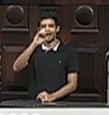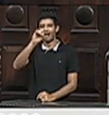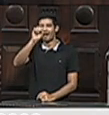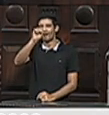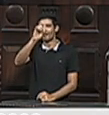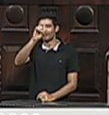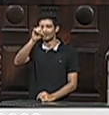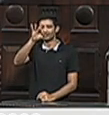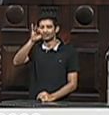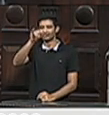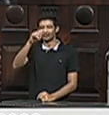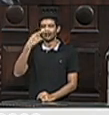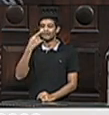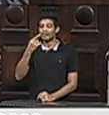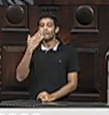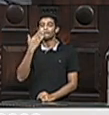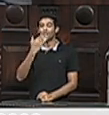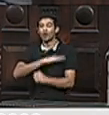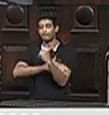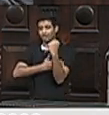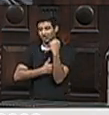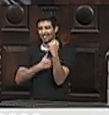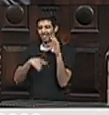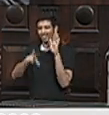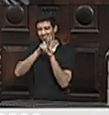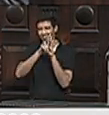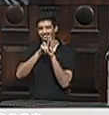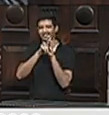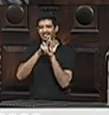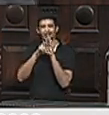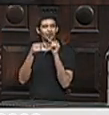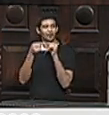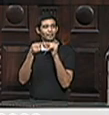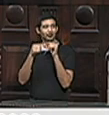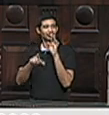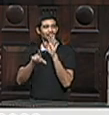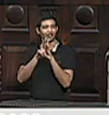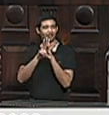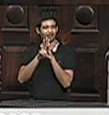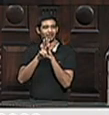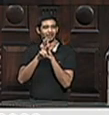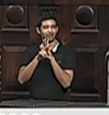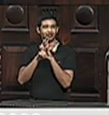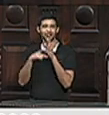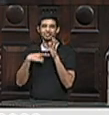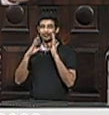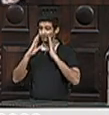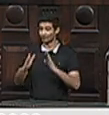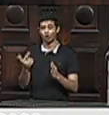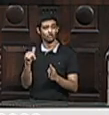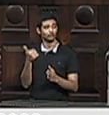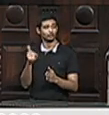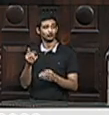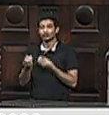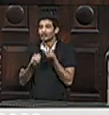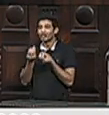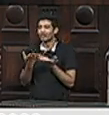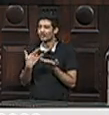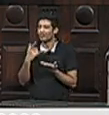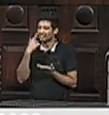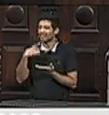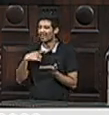à composição plural e democrática do Conselho. Sem falar que eu agrego minha opinião à menção